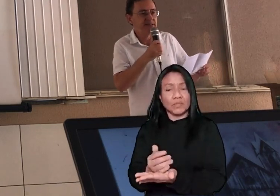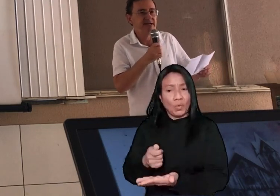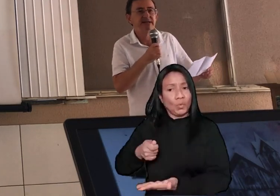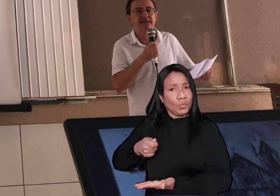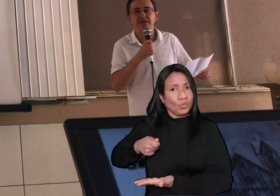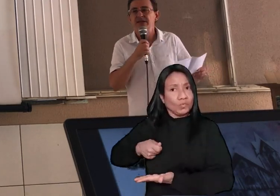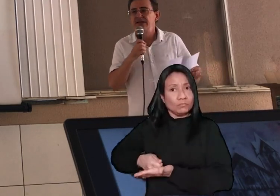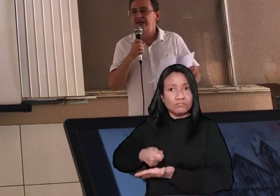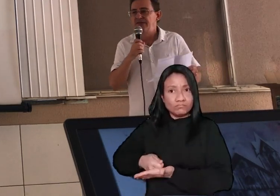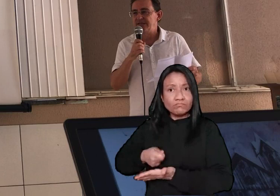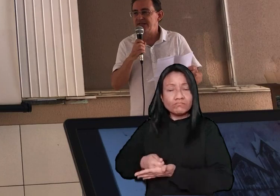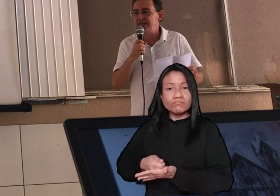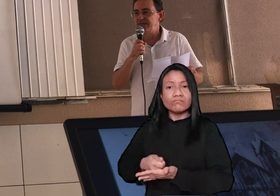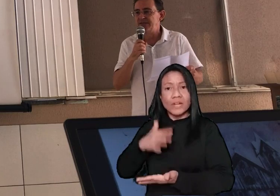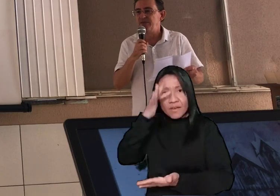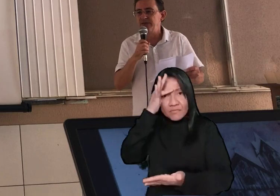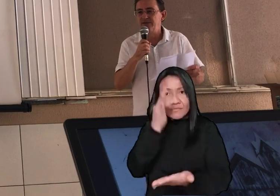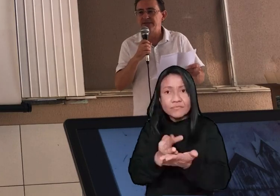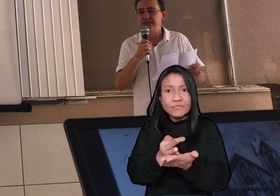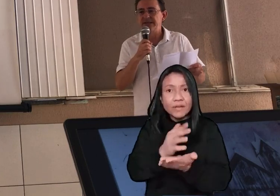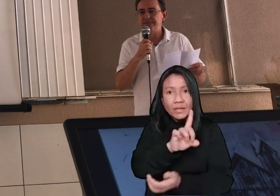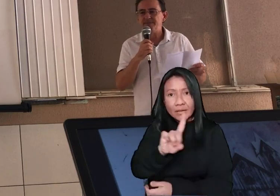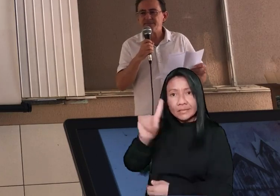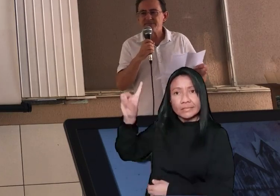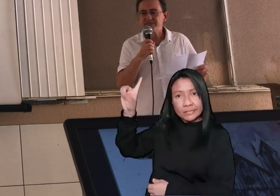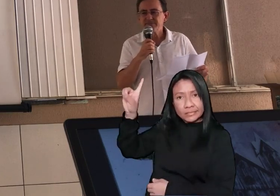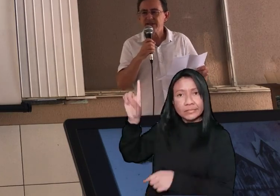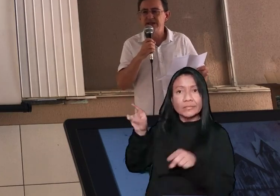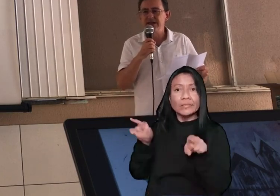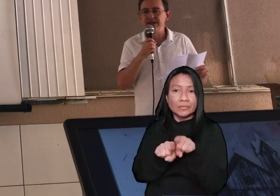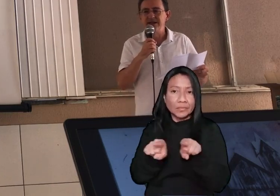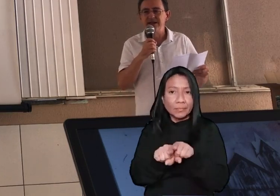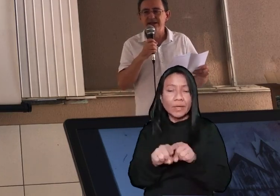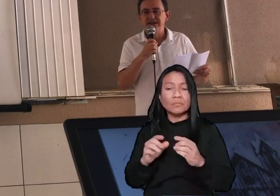Rezava bastante, de vez em quando fazia